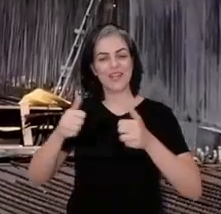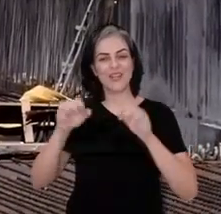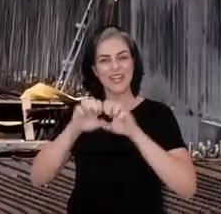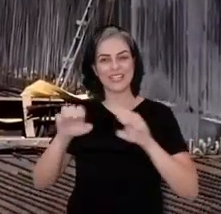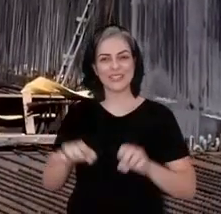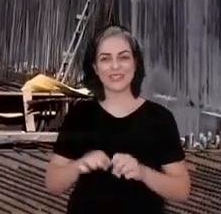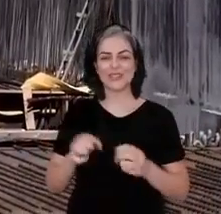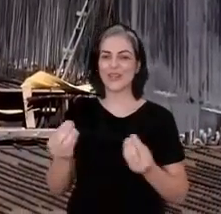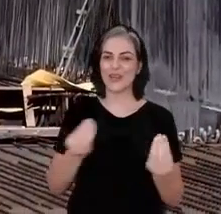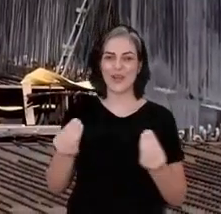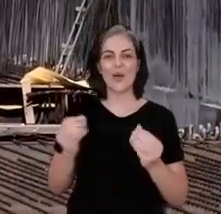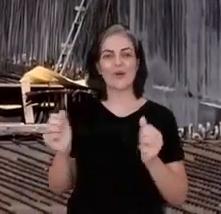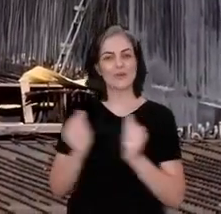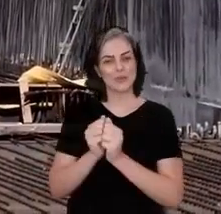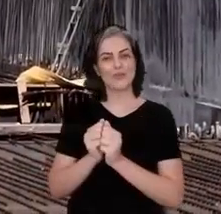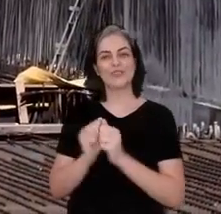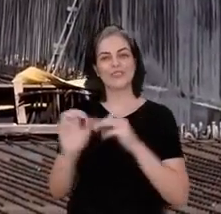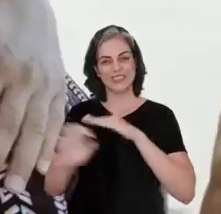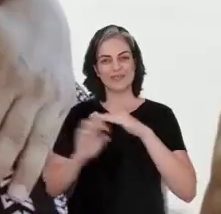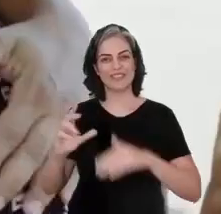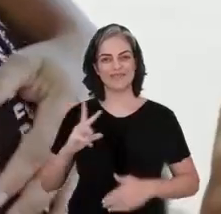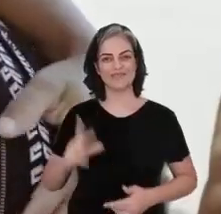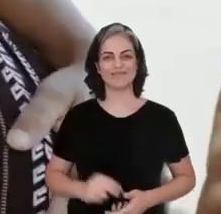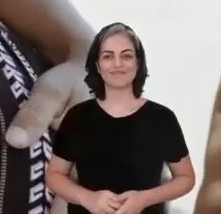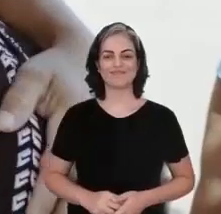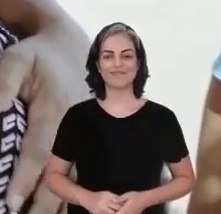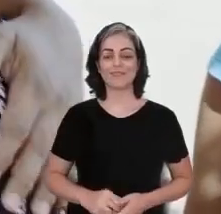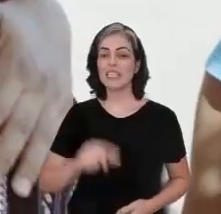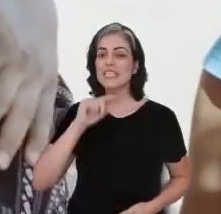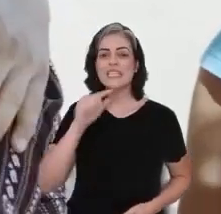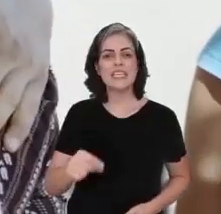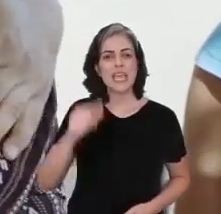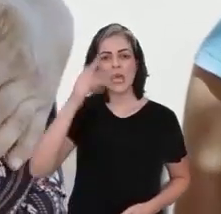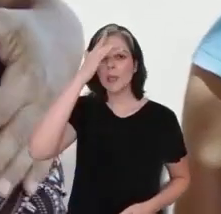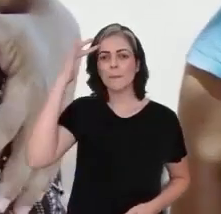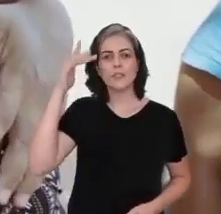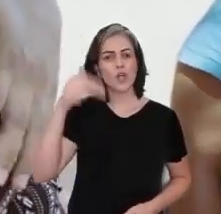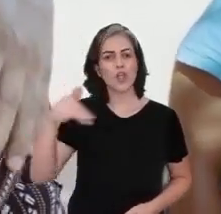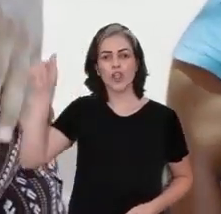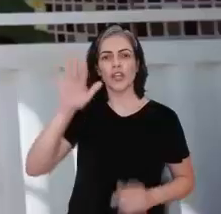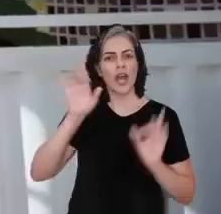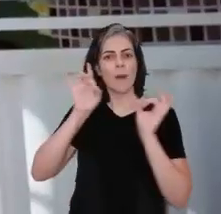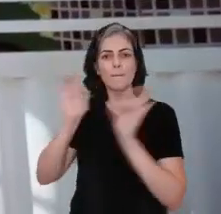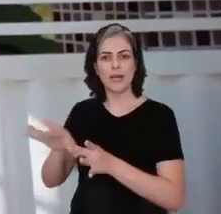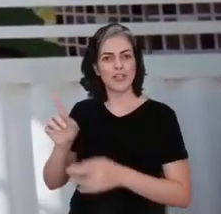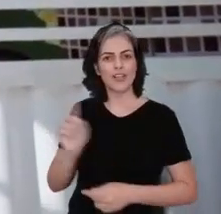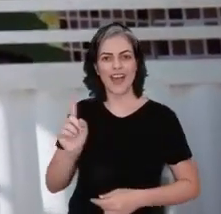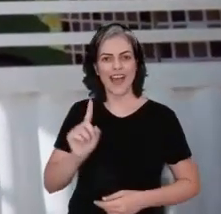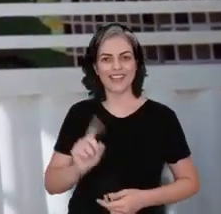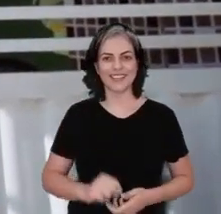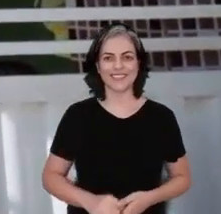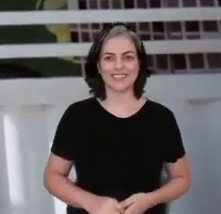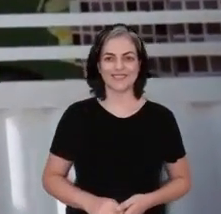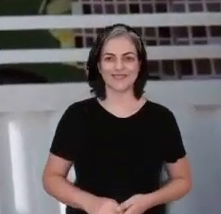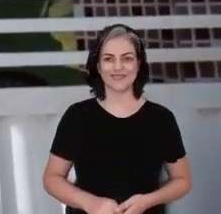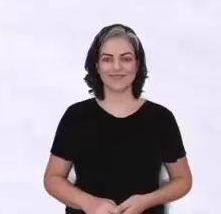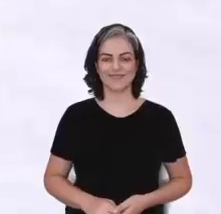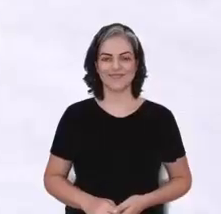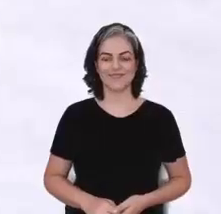infraestrutura por meio da iniciativa privada O Nordestino ficará para trás e